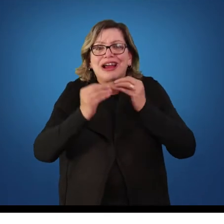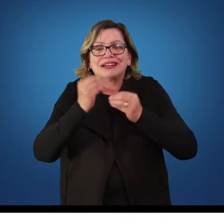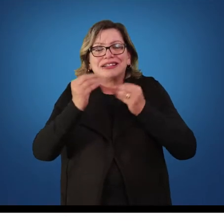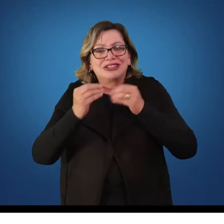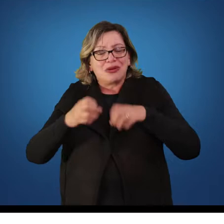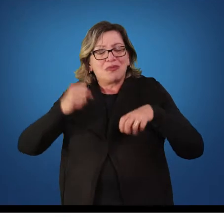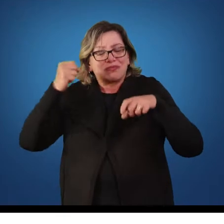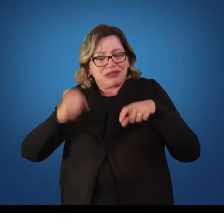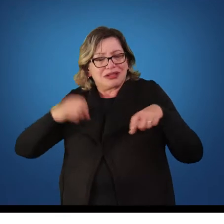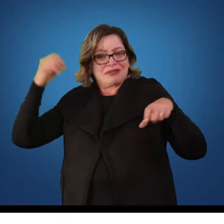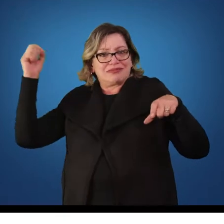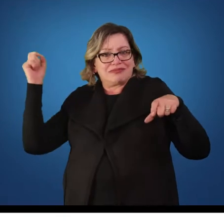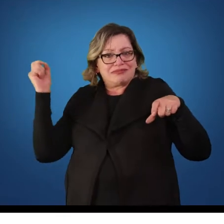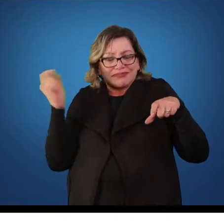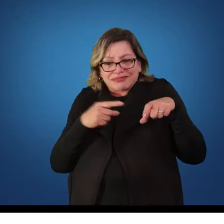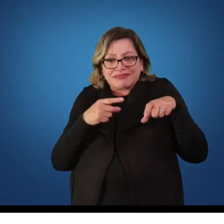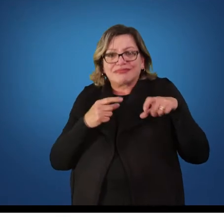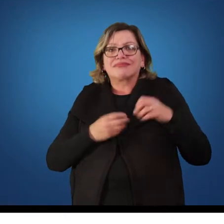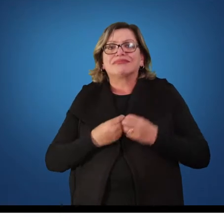possa recomeçar